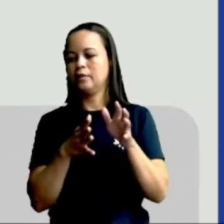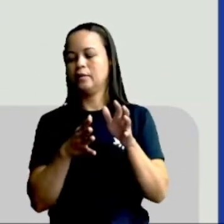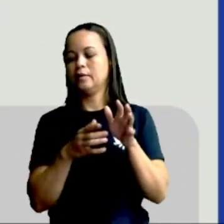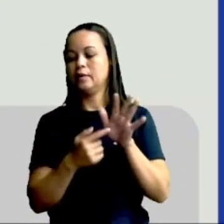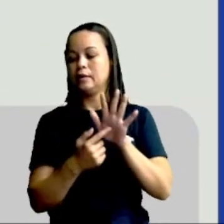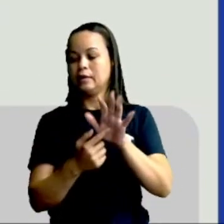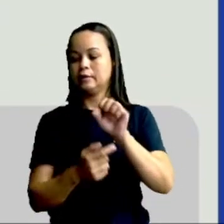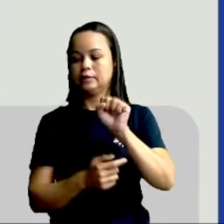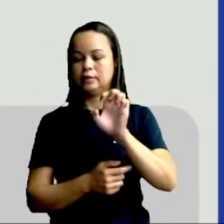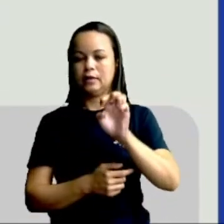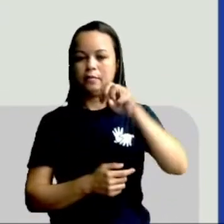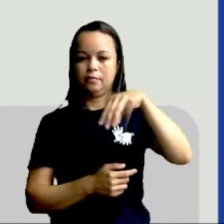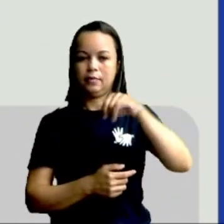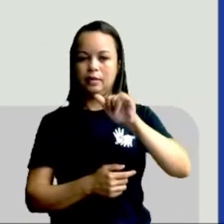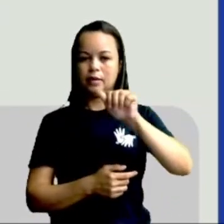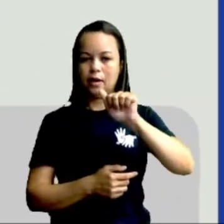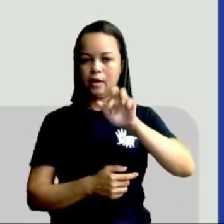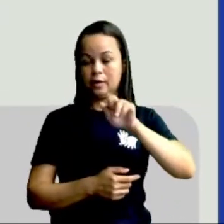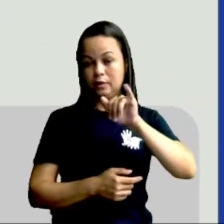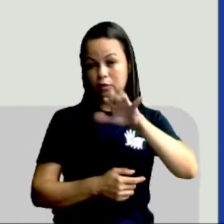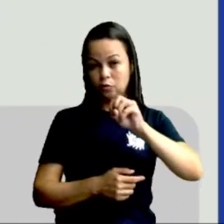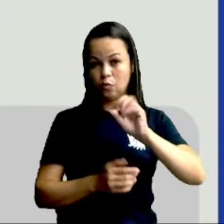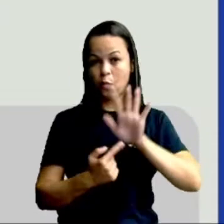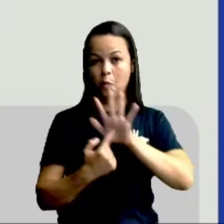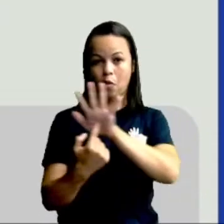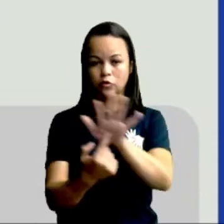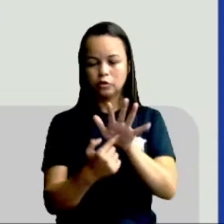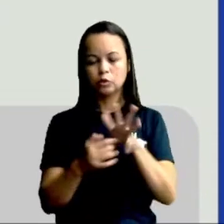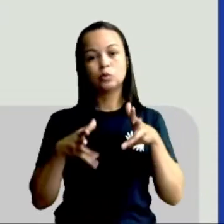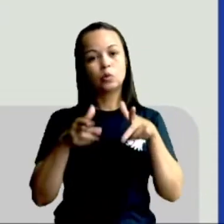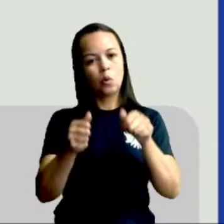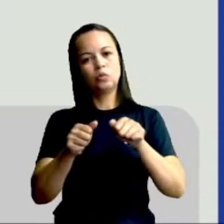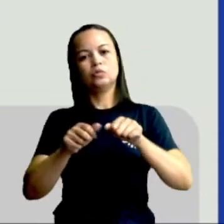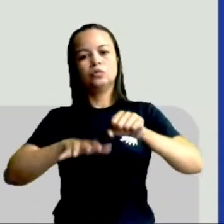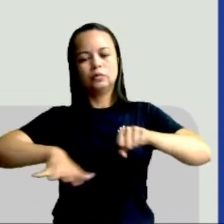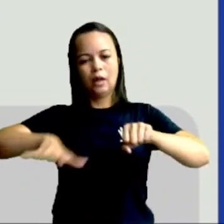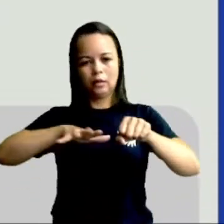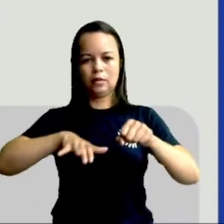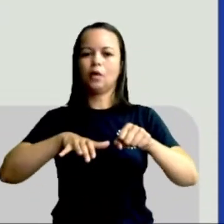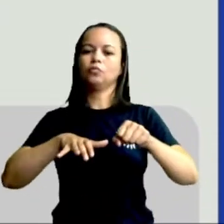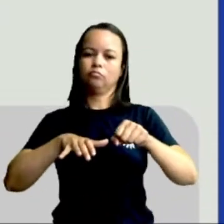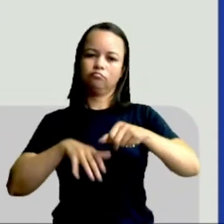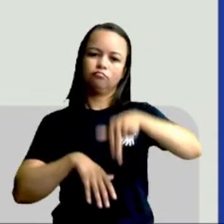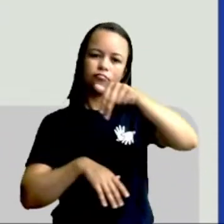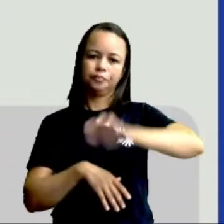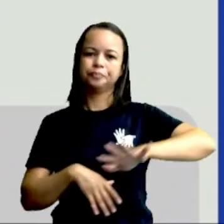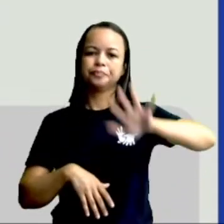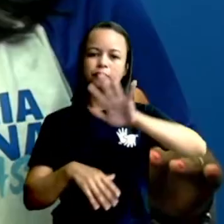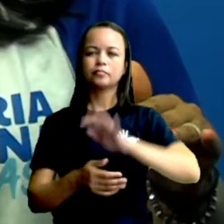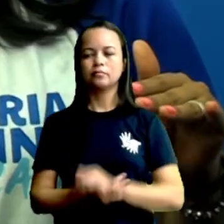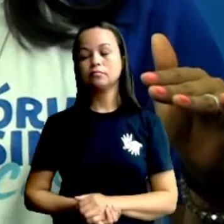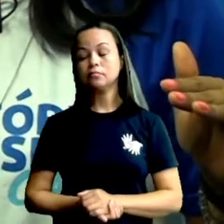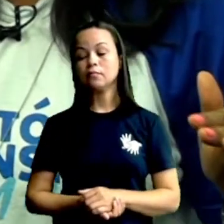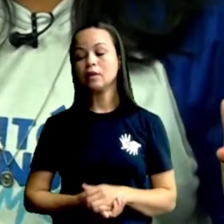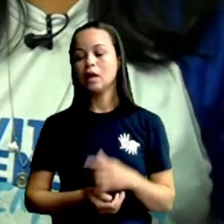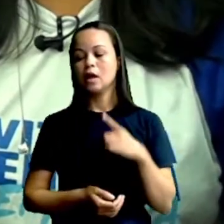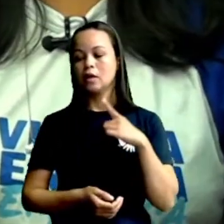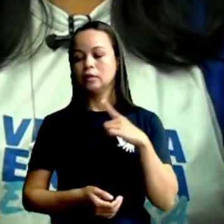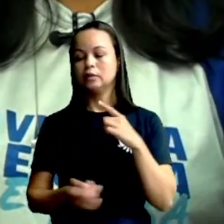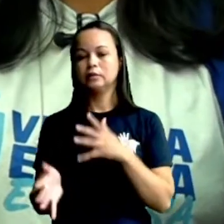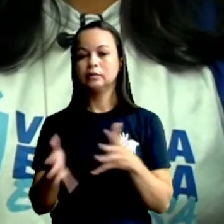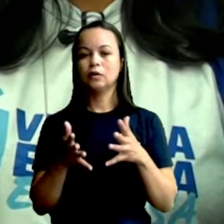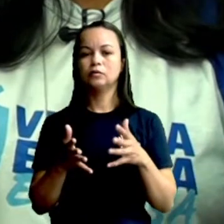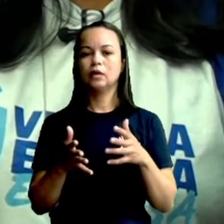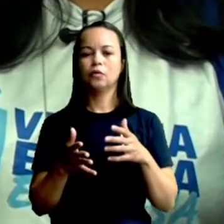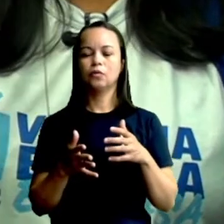tropical semiárido, presente em todo o sertão nordestino. Ou seja, vamos lá. A gente tem aquele clima tropical úmido, né?